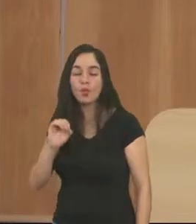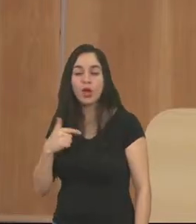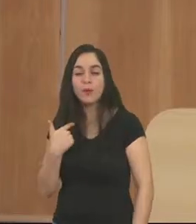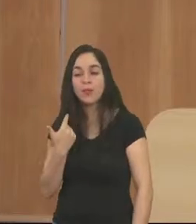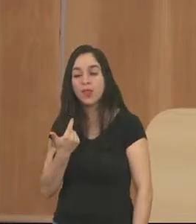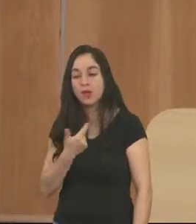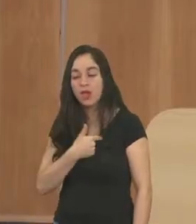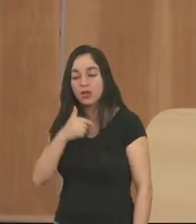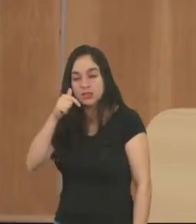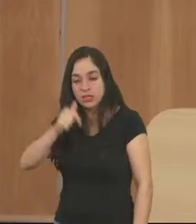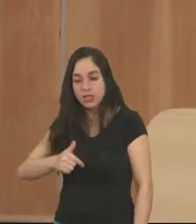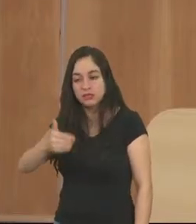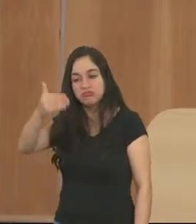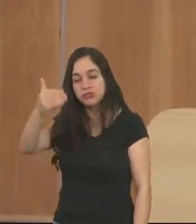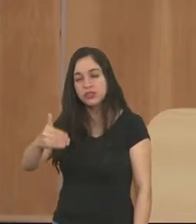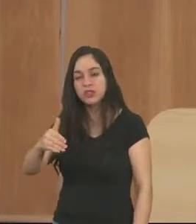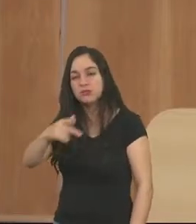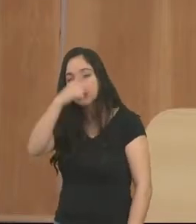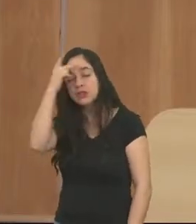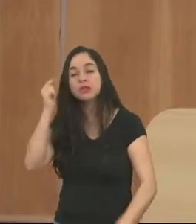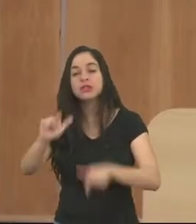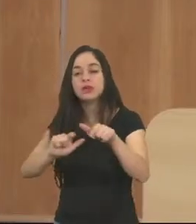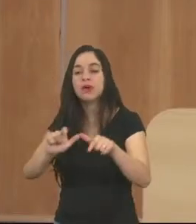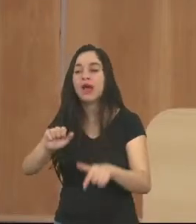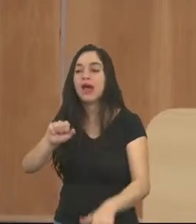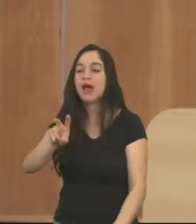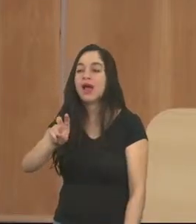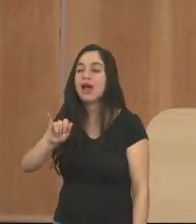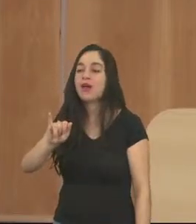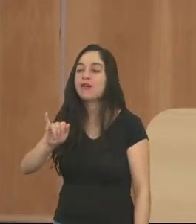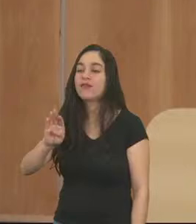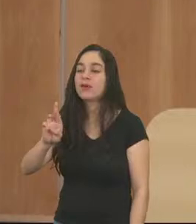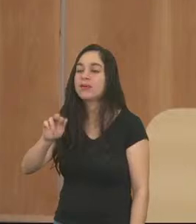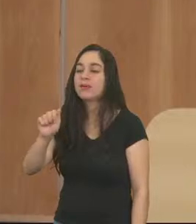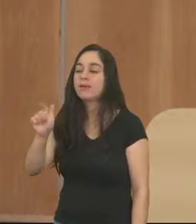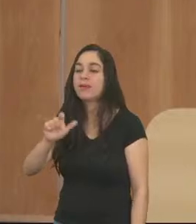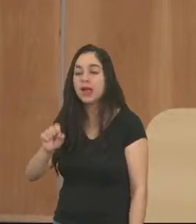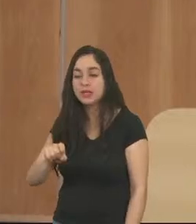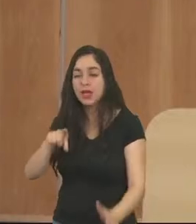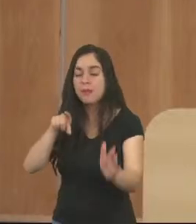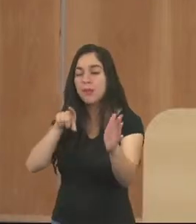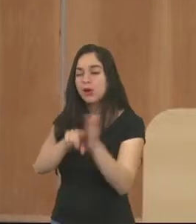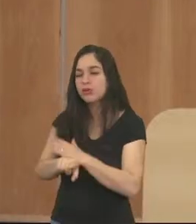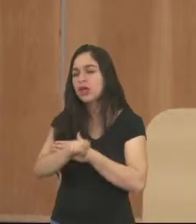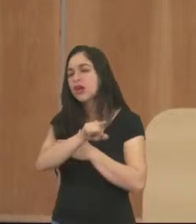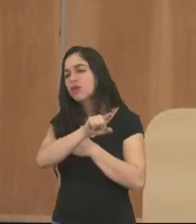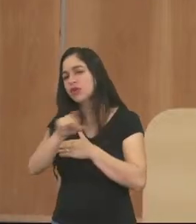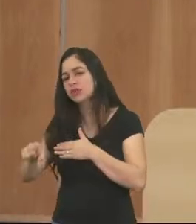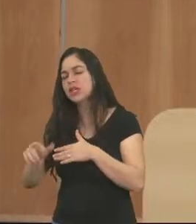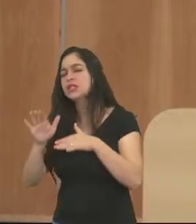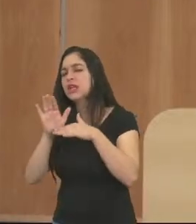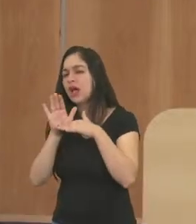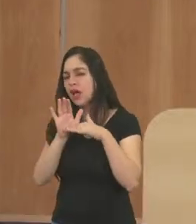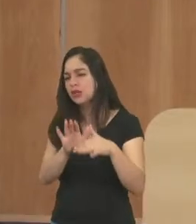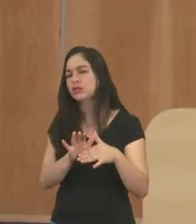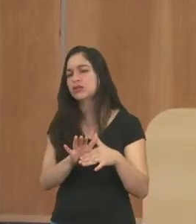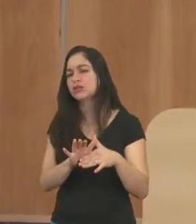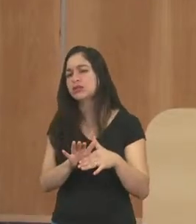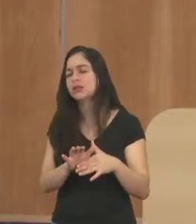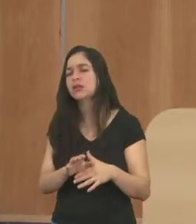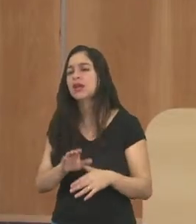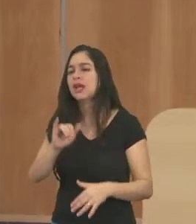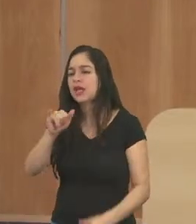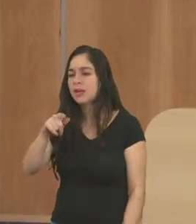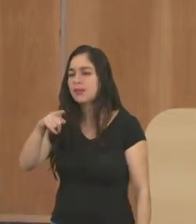diante dos trabalhadores da Avibras que estão aqui. Vocês vão levar à frente essa discussão e vão garantir a isenção do pagamento de IPTU. Vocês